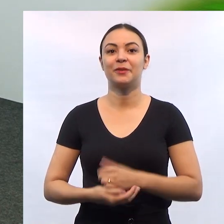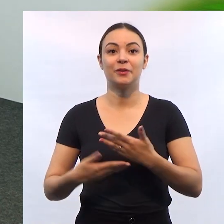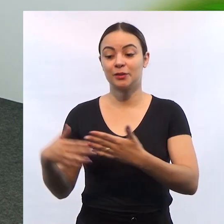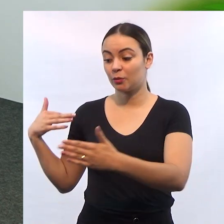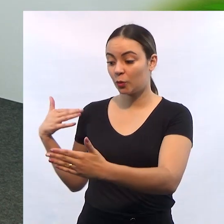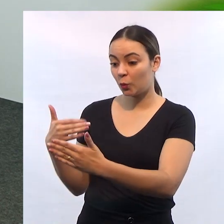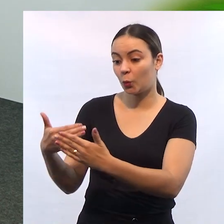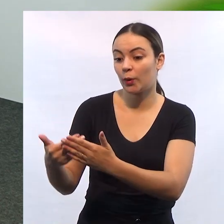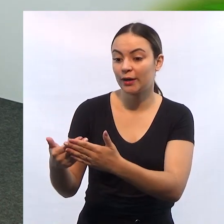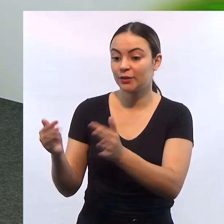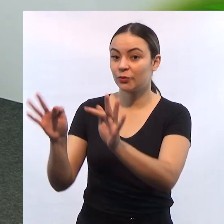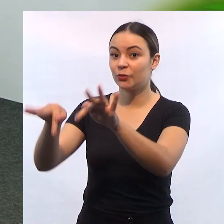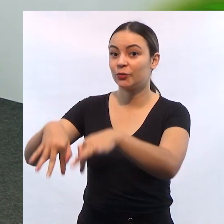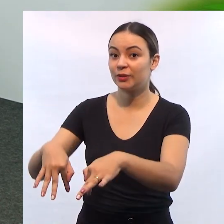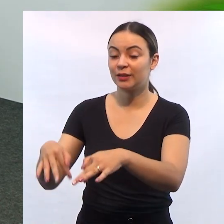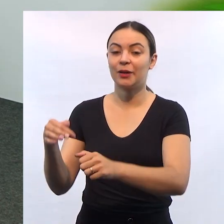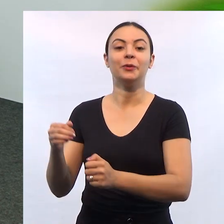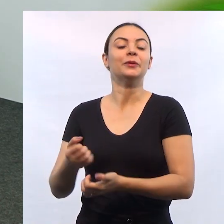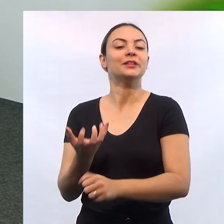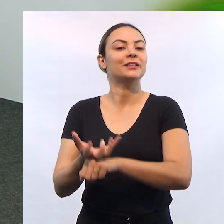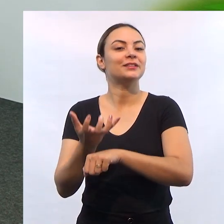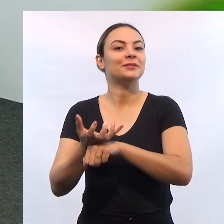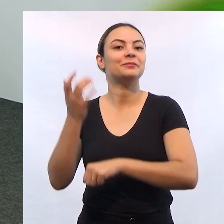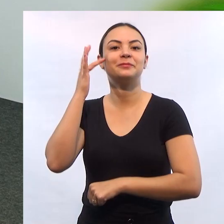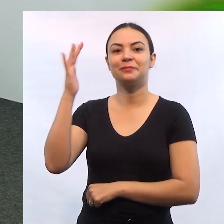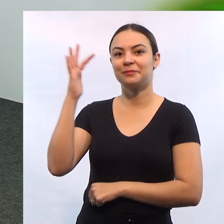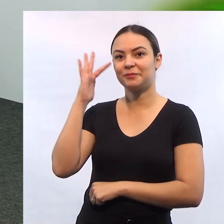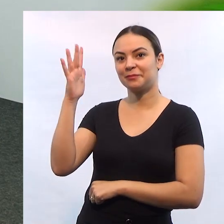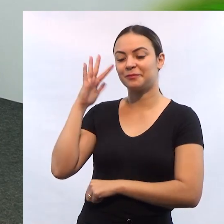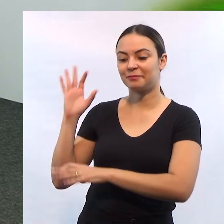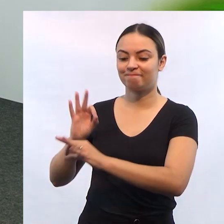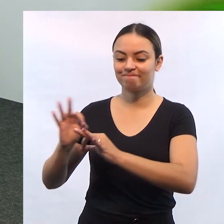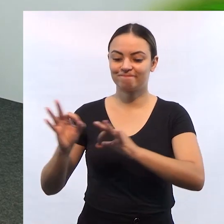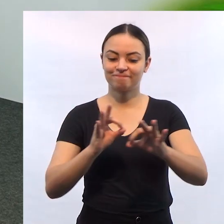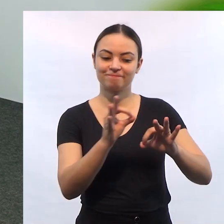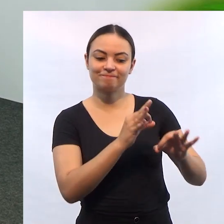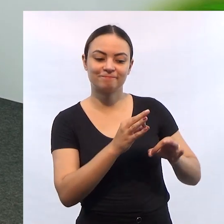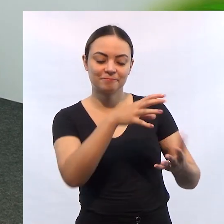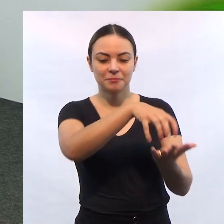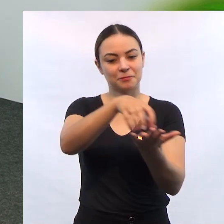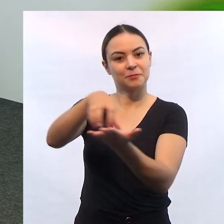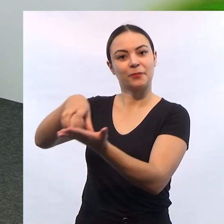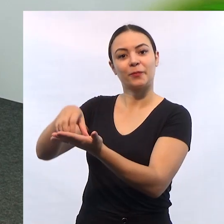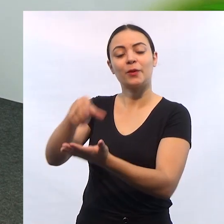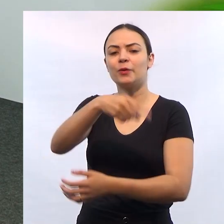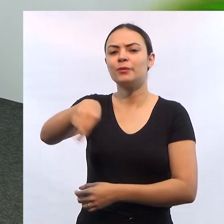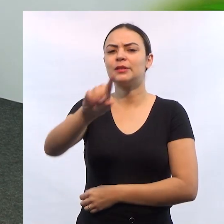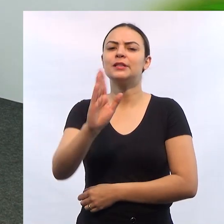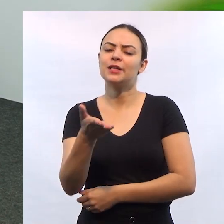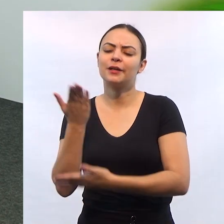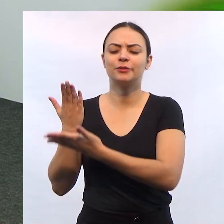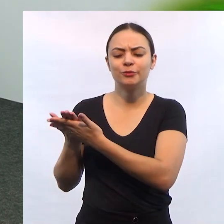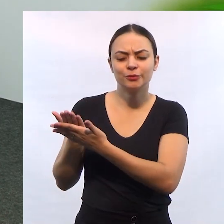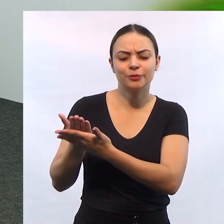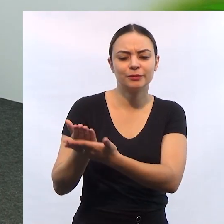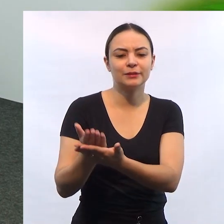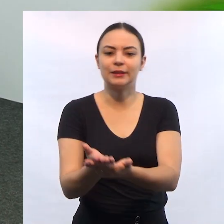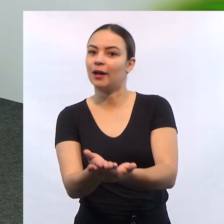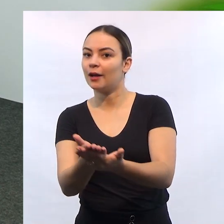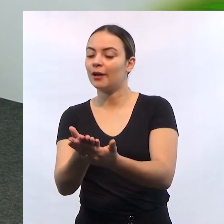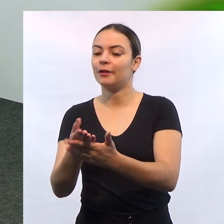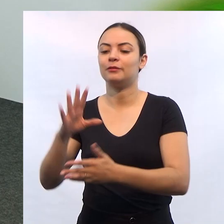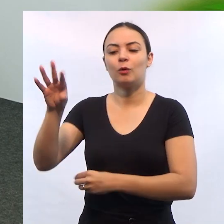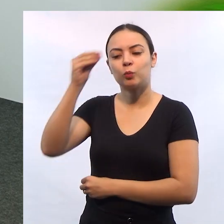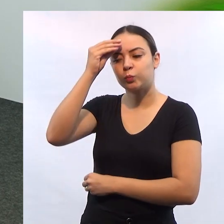para o fim da nossa disciplina de teoria das organizações. Você já viu bastante conteúdo, já viu bastante coisa, já conversei bastante aqui com